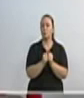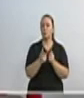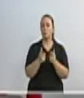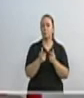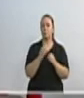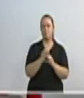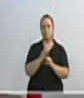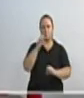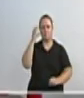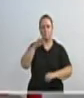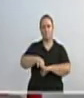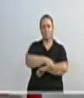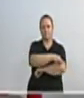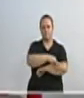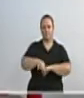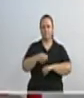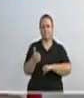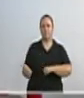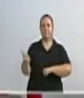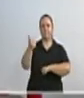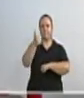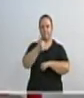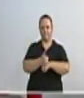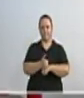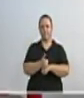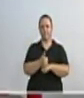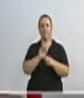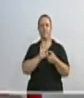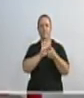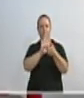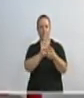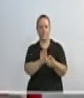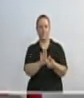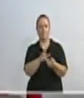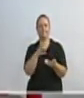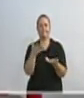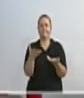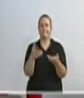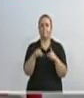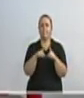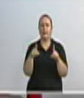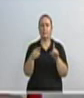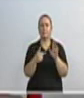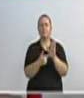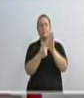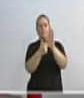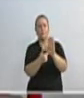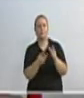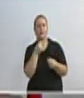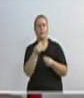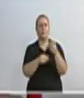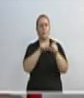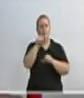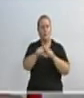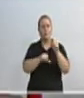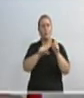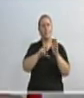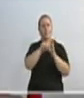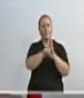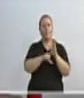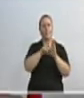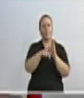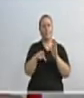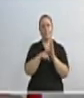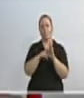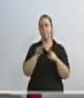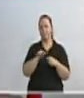Roger, vai me suceder na apresentação de uma forma propositiva de alteração da legislação